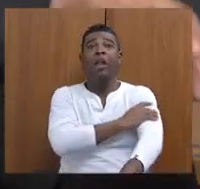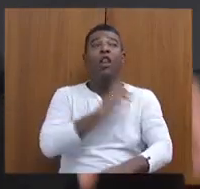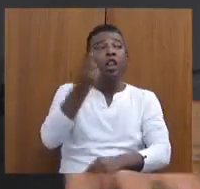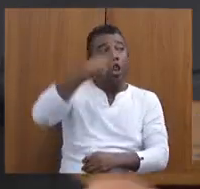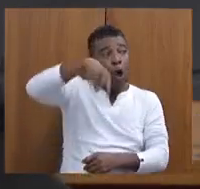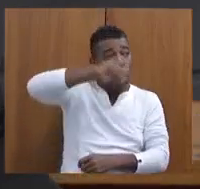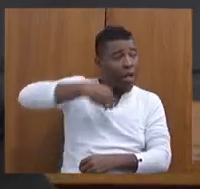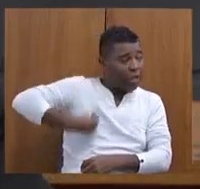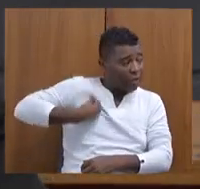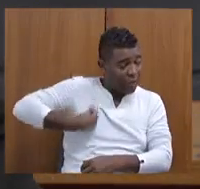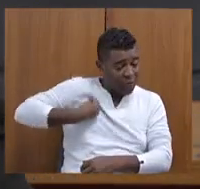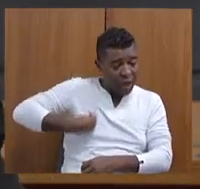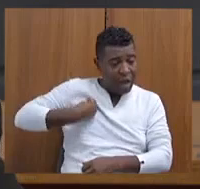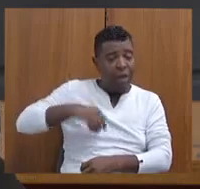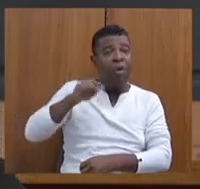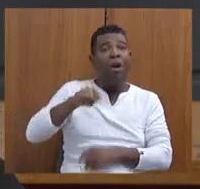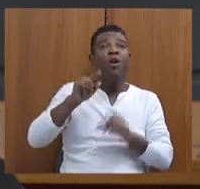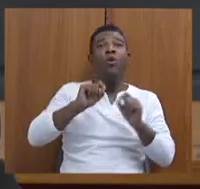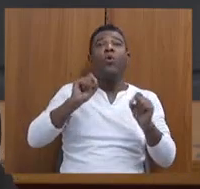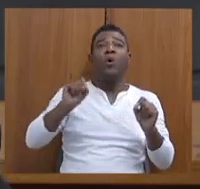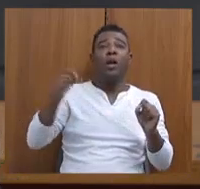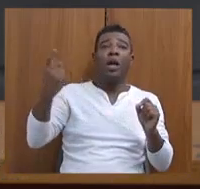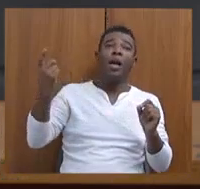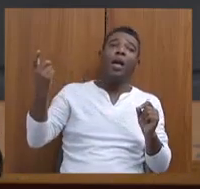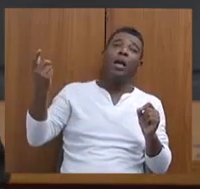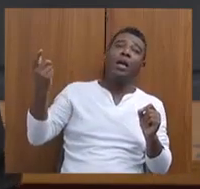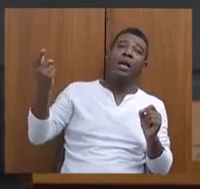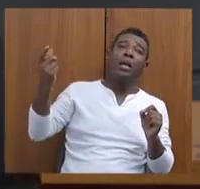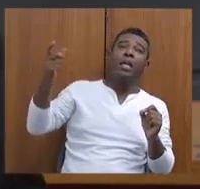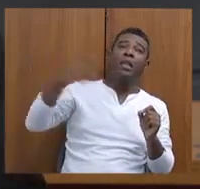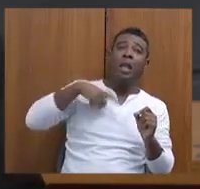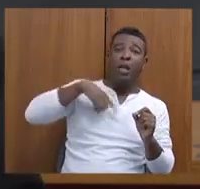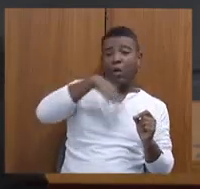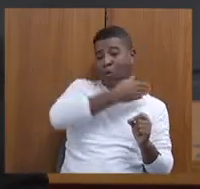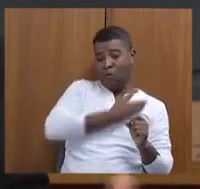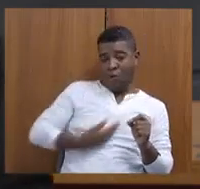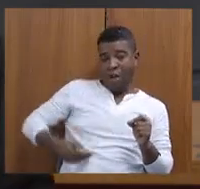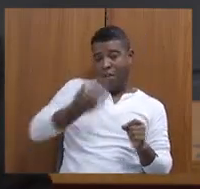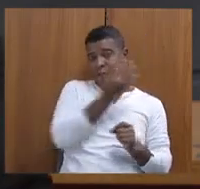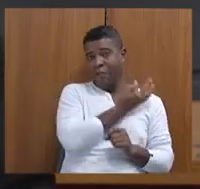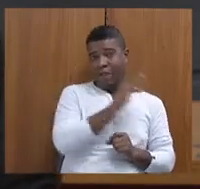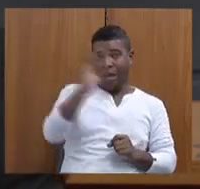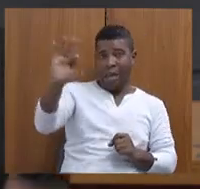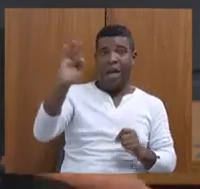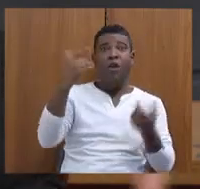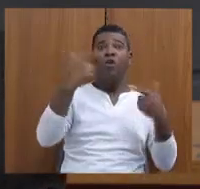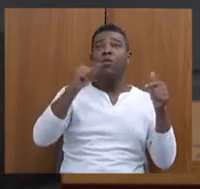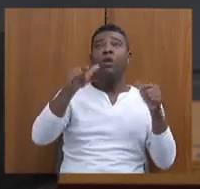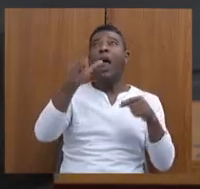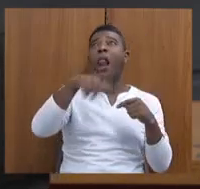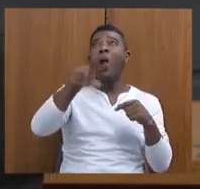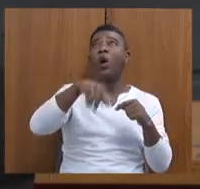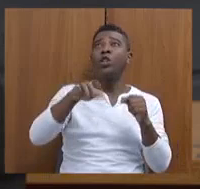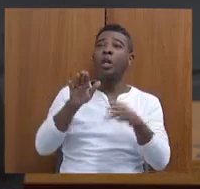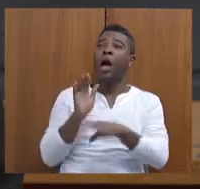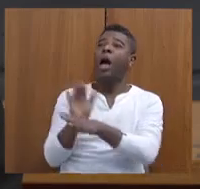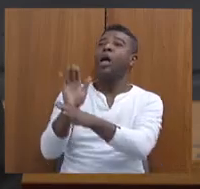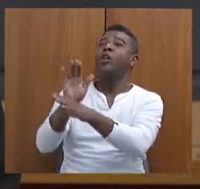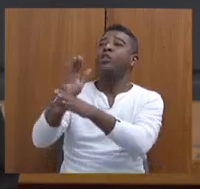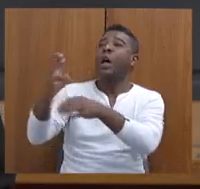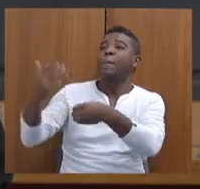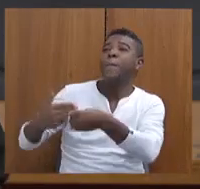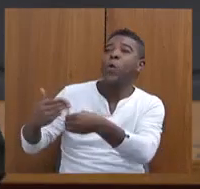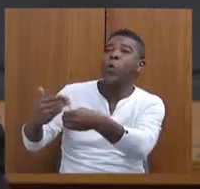temos o governo federal que muitas vezes também não tem a lógica municipalista de ajudar os municípios como